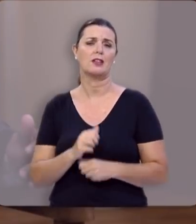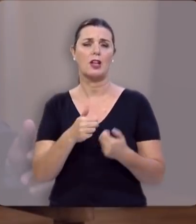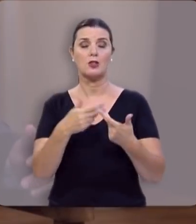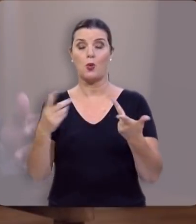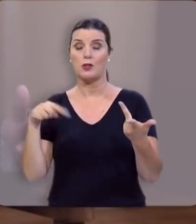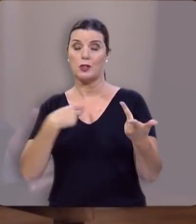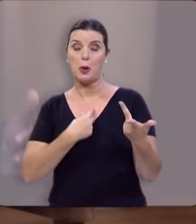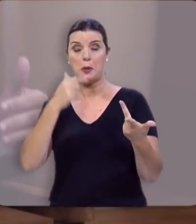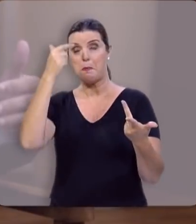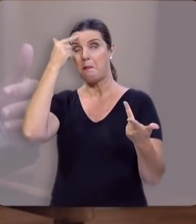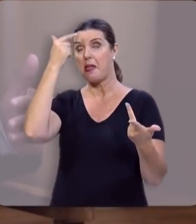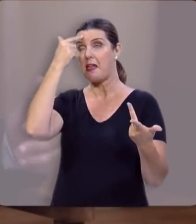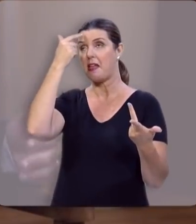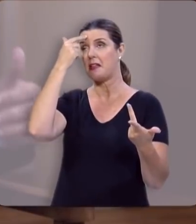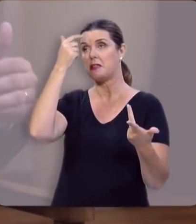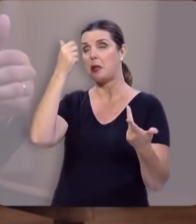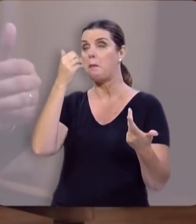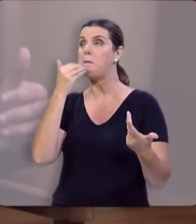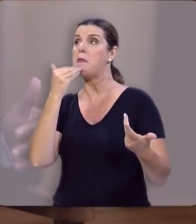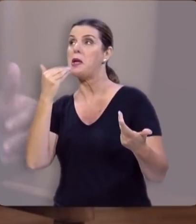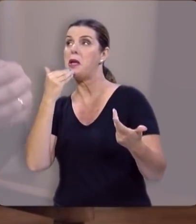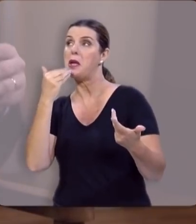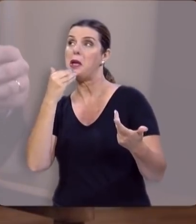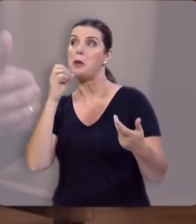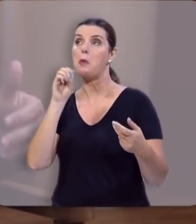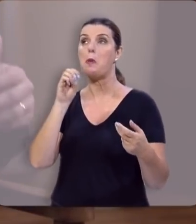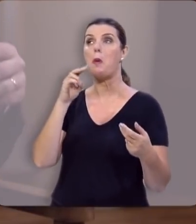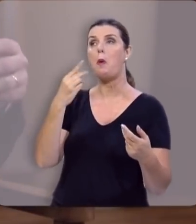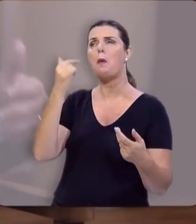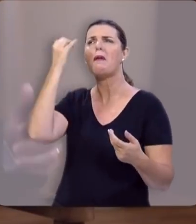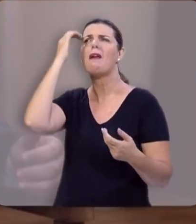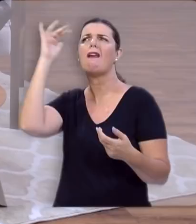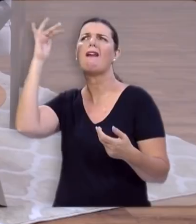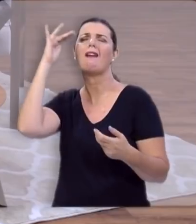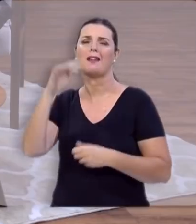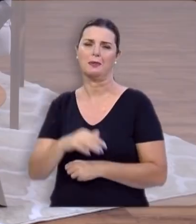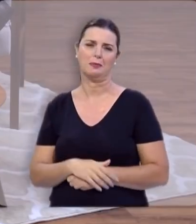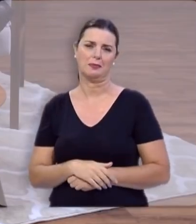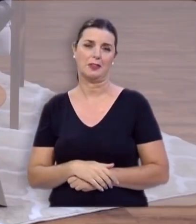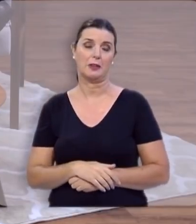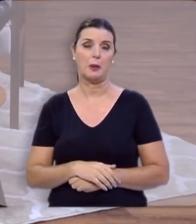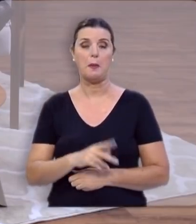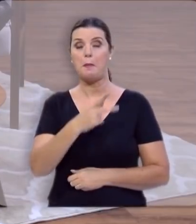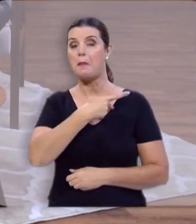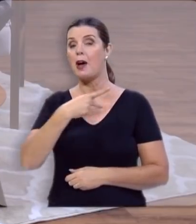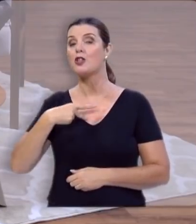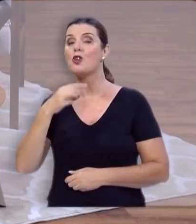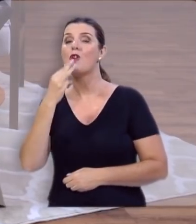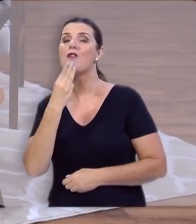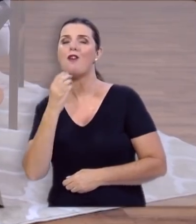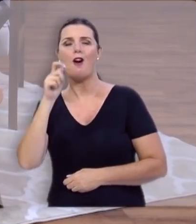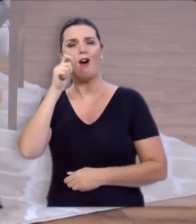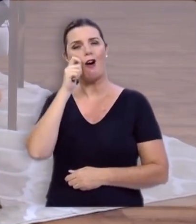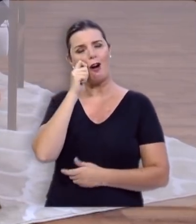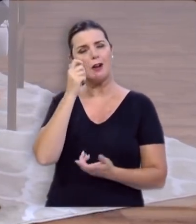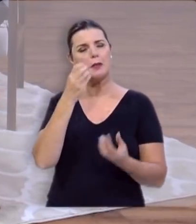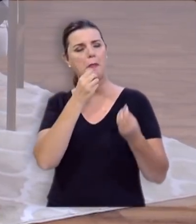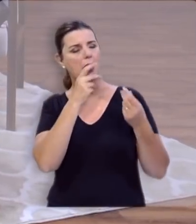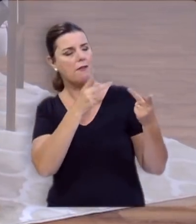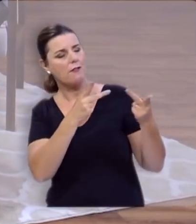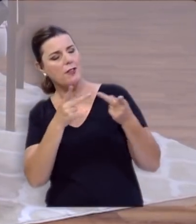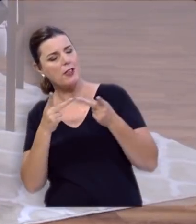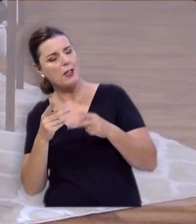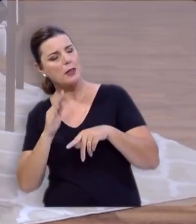que aquilo que a gente sequer pode pedir, pensar ou imaginar. Pastor Roster, bem-vindo ao Verdade e